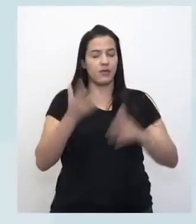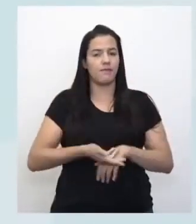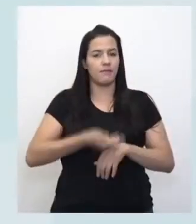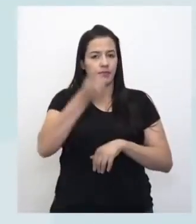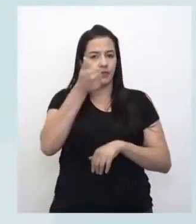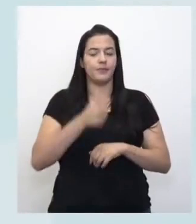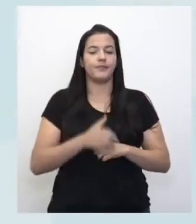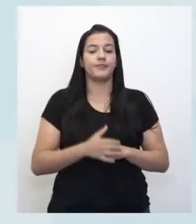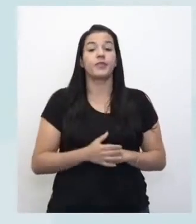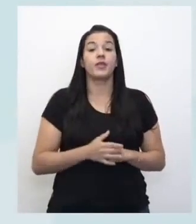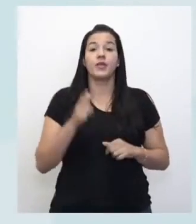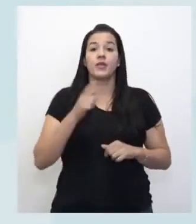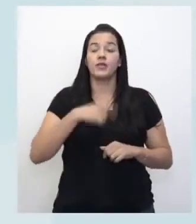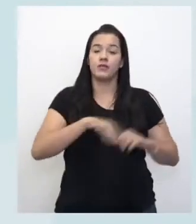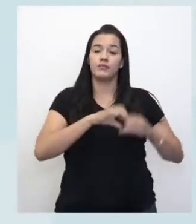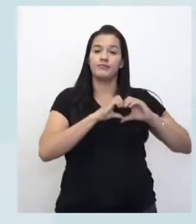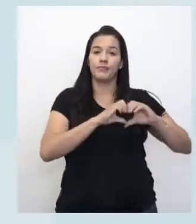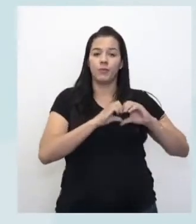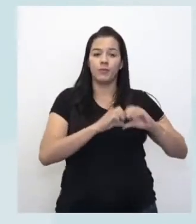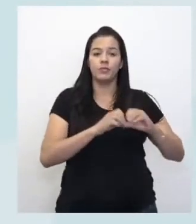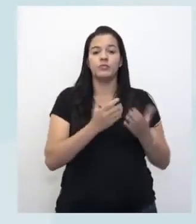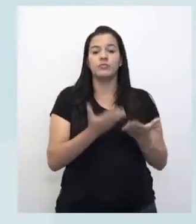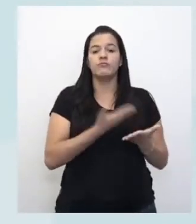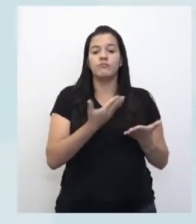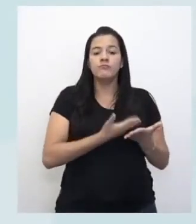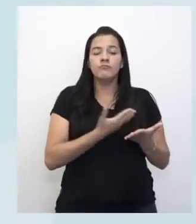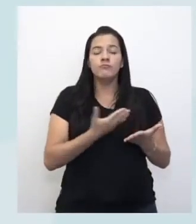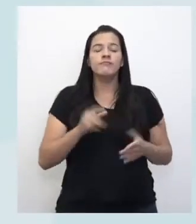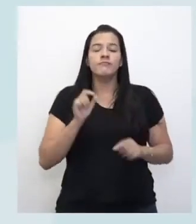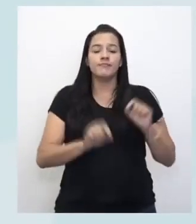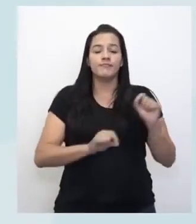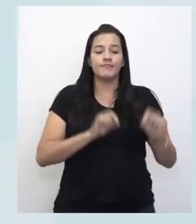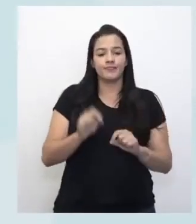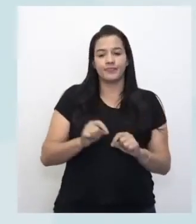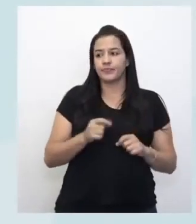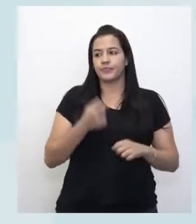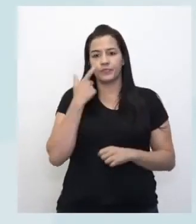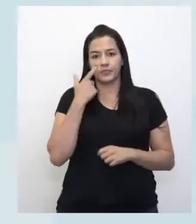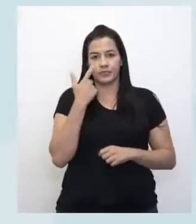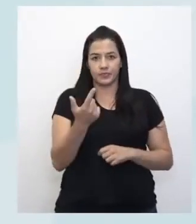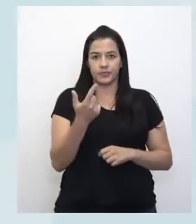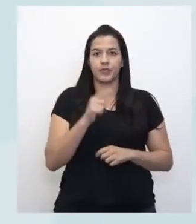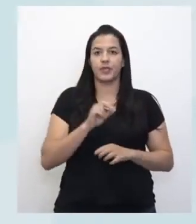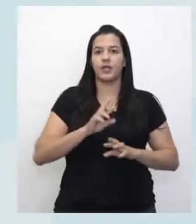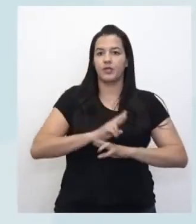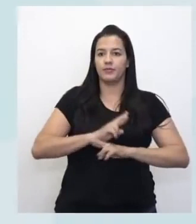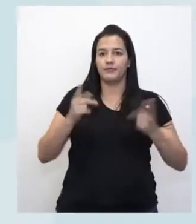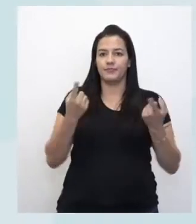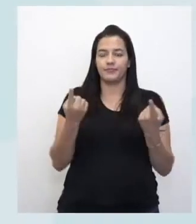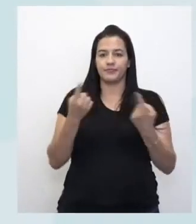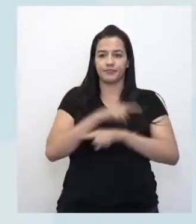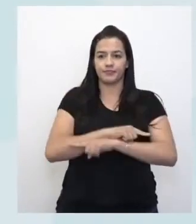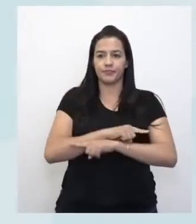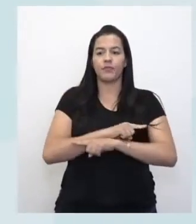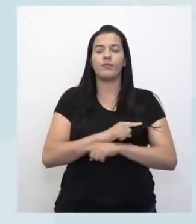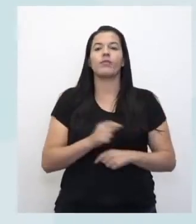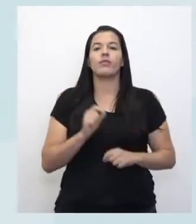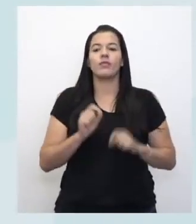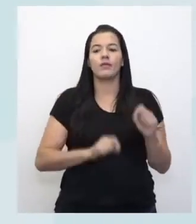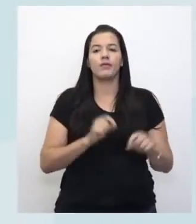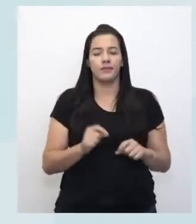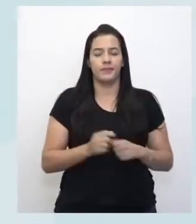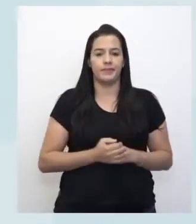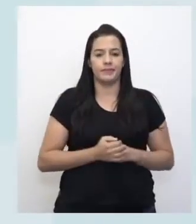poema romântico, Canção do Exílio, o elemento espaço se apresenta como forma de oposição, né? Existem 2 espaços que se